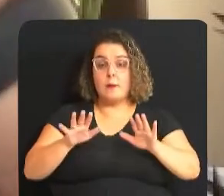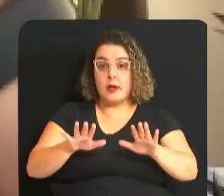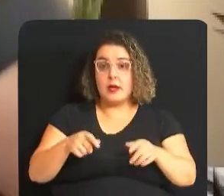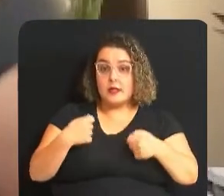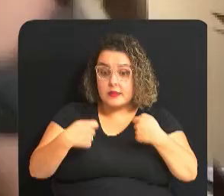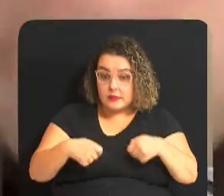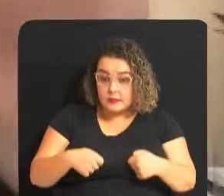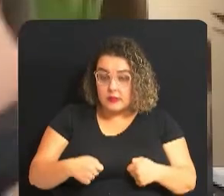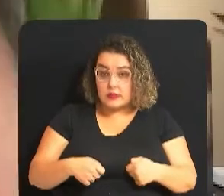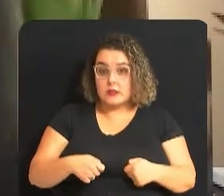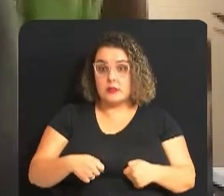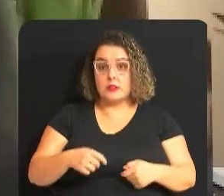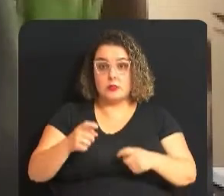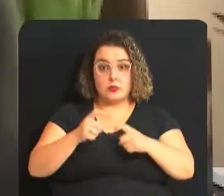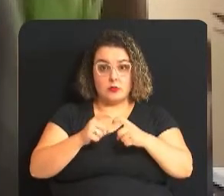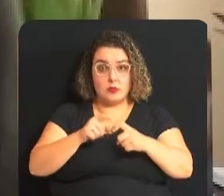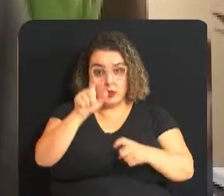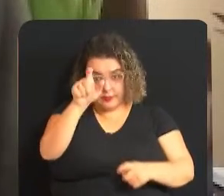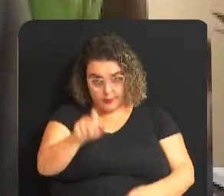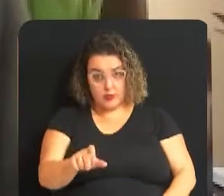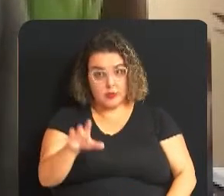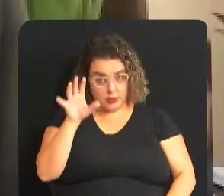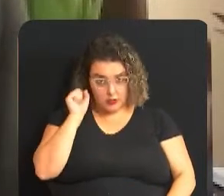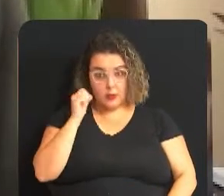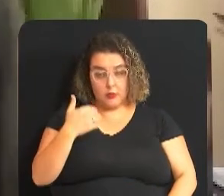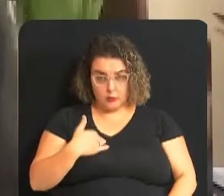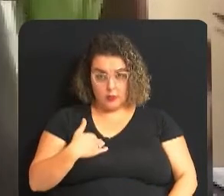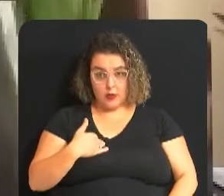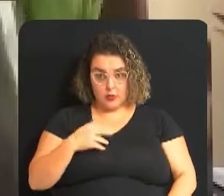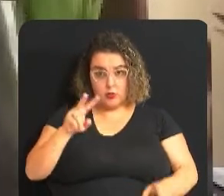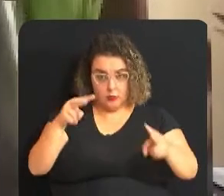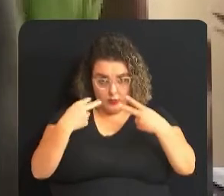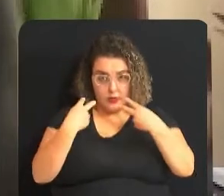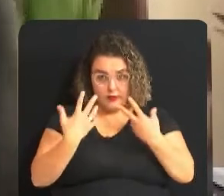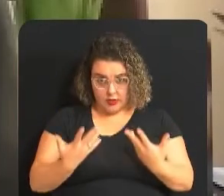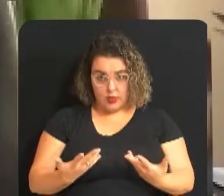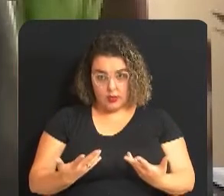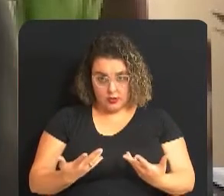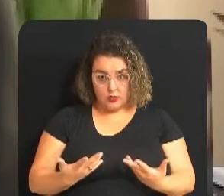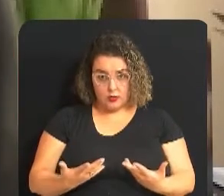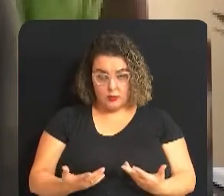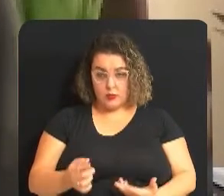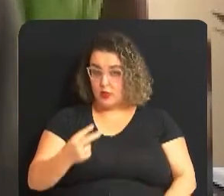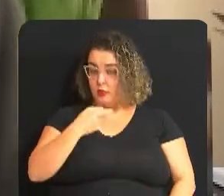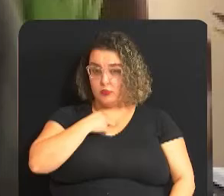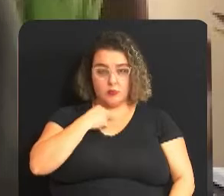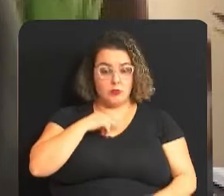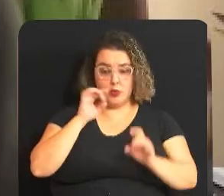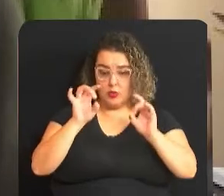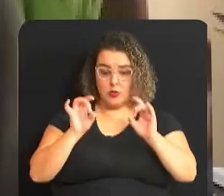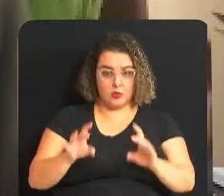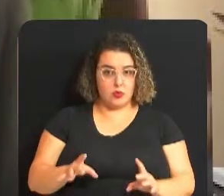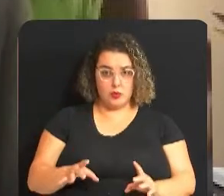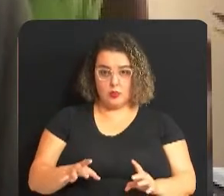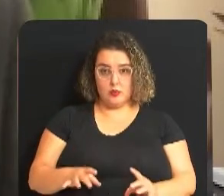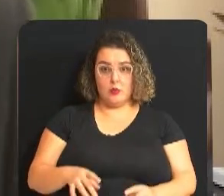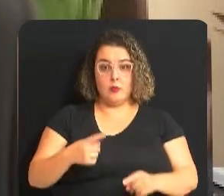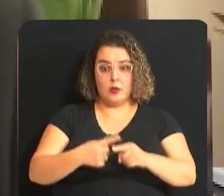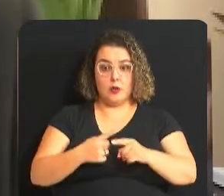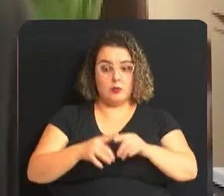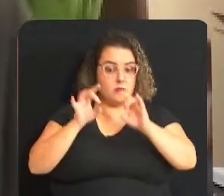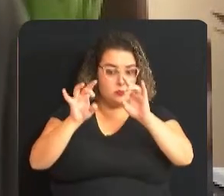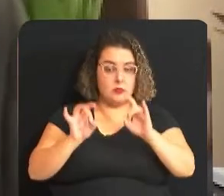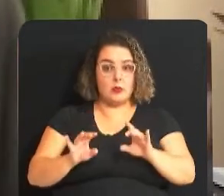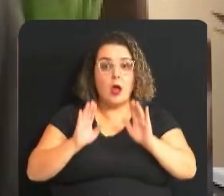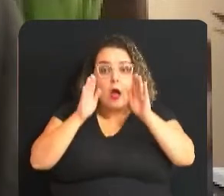precisa do médico é você que está me ouvindo. Você não pode seguir com um especialista, por quê? Quando você está só com um especialista, ele vai estar vendo